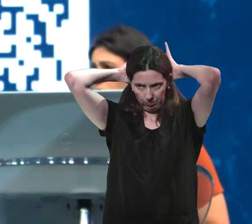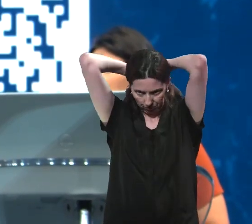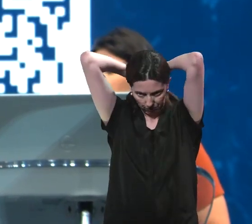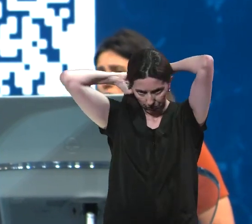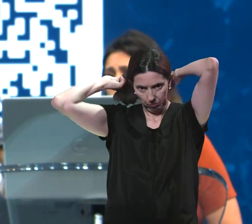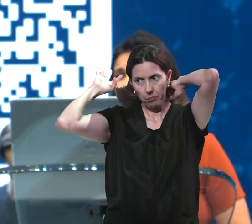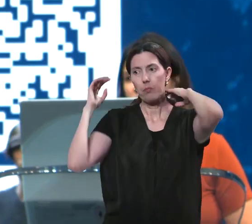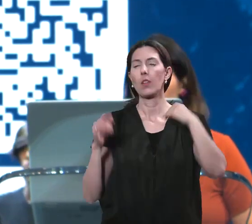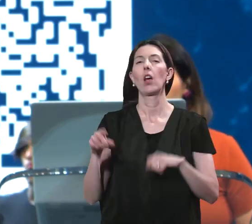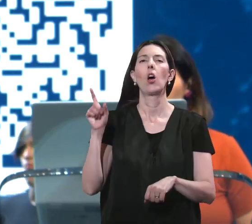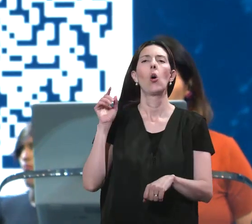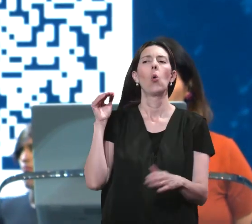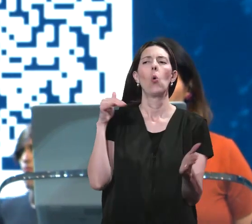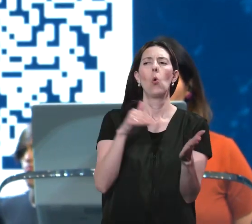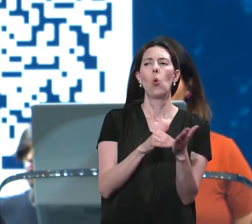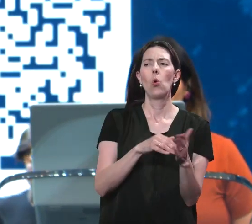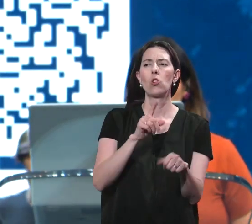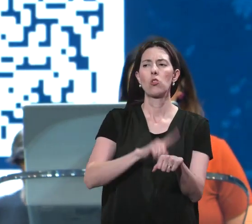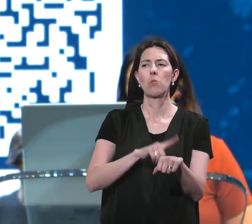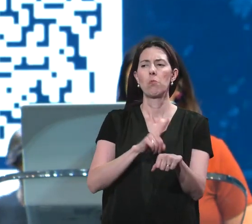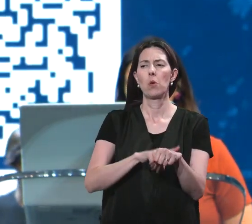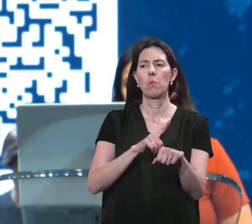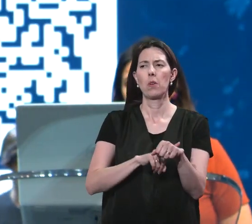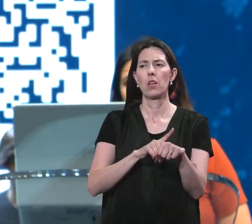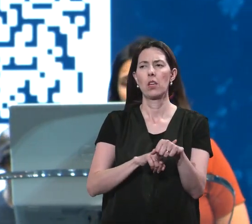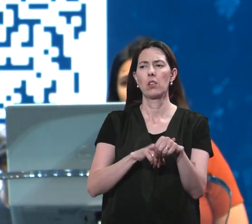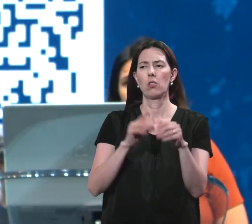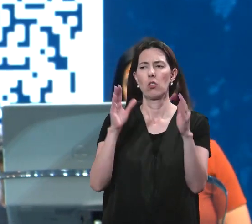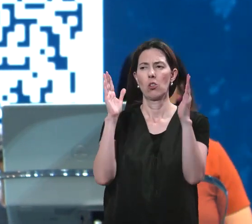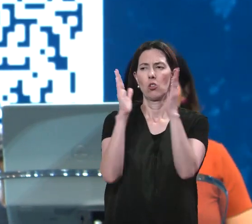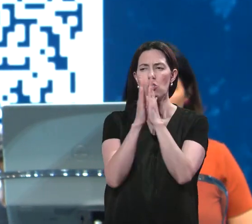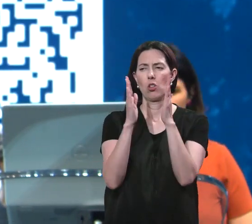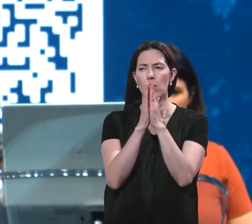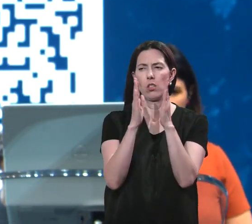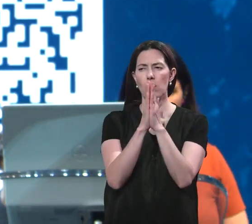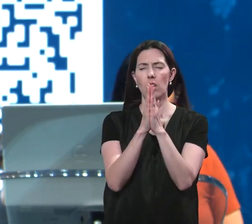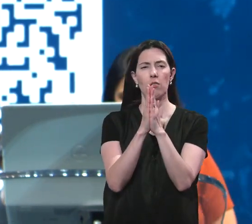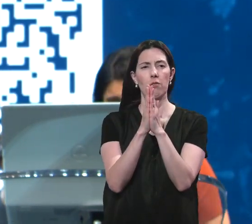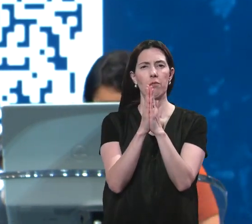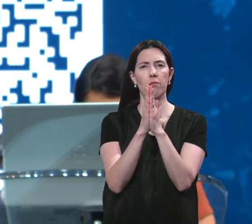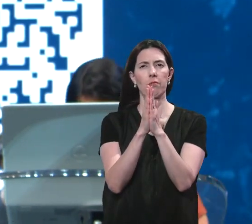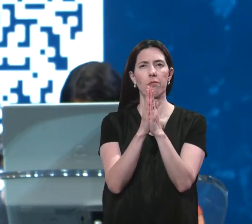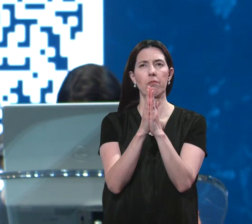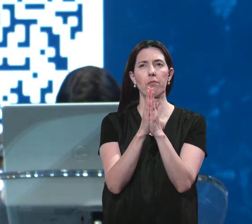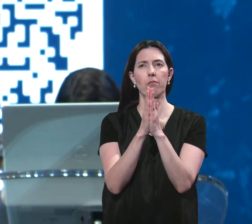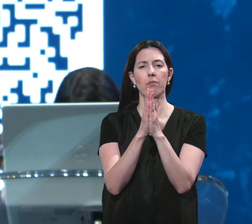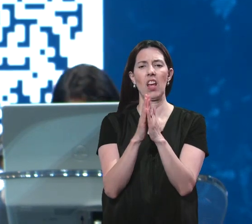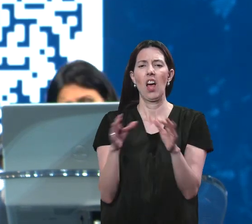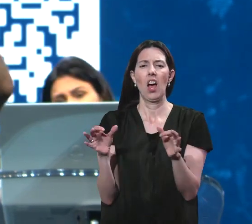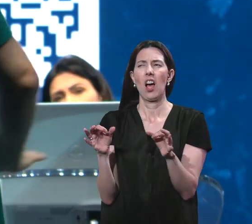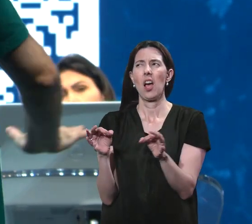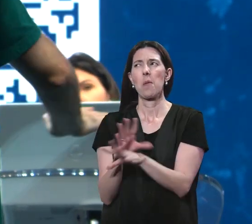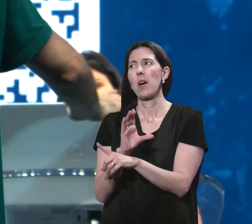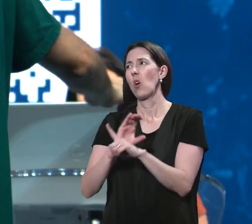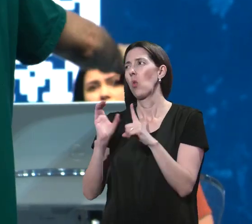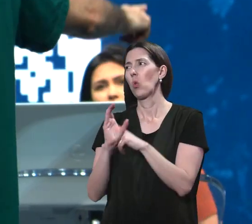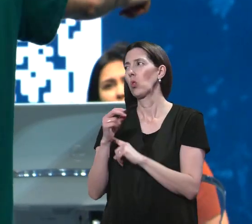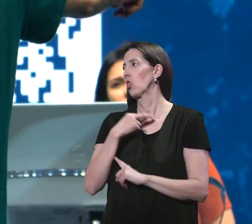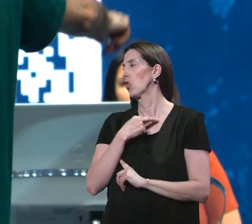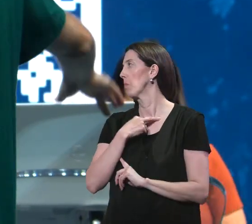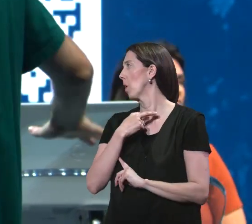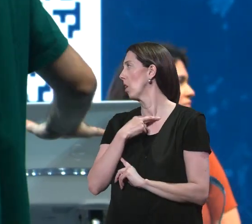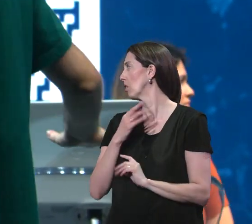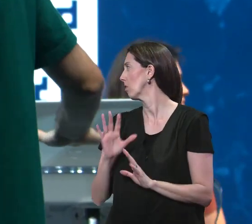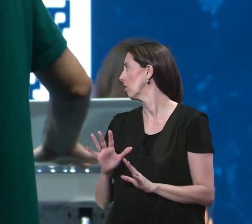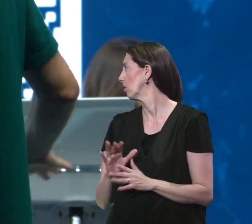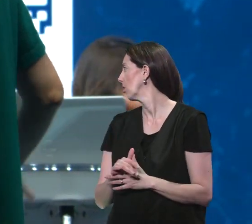É o último momento de oração e eu não posso encerrar esse culto sem fazer isso. Deixa só o padzinho,